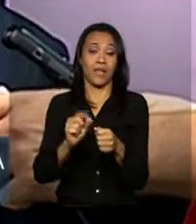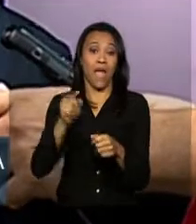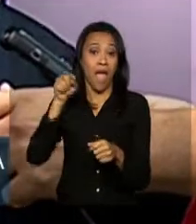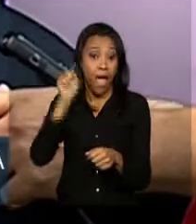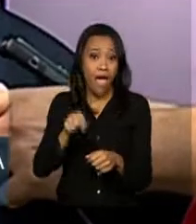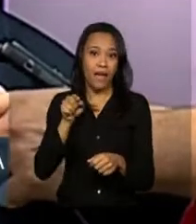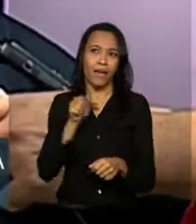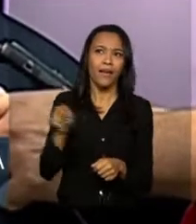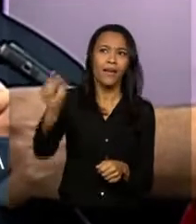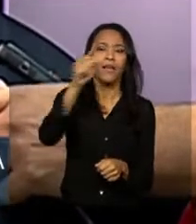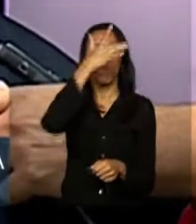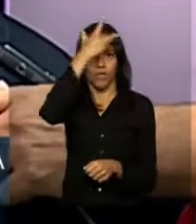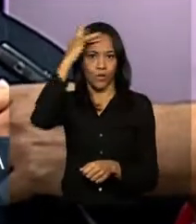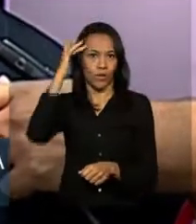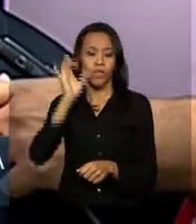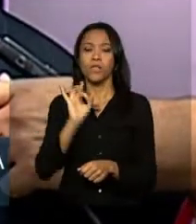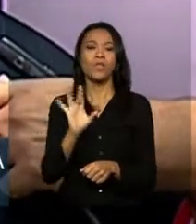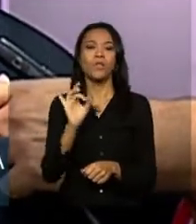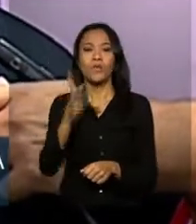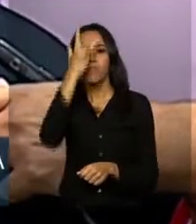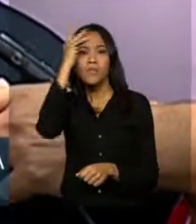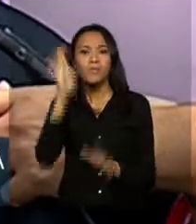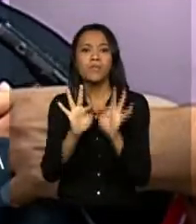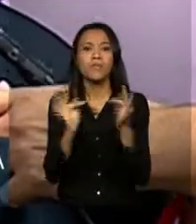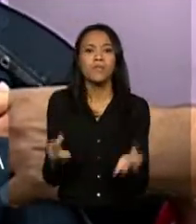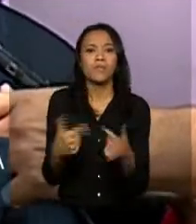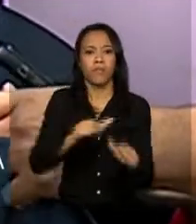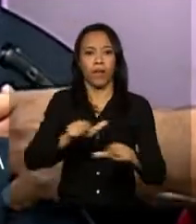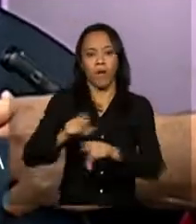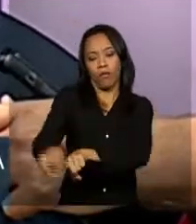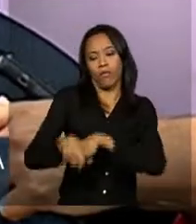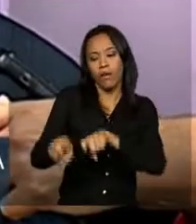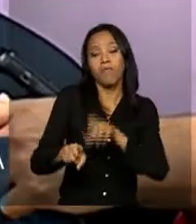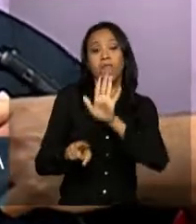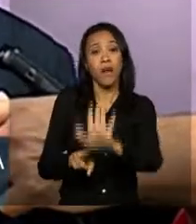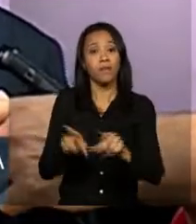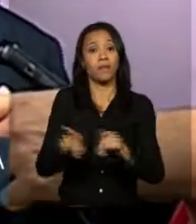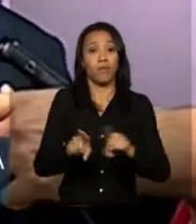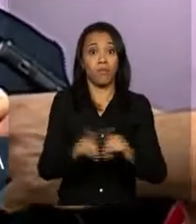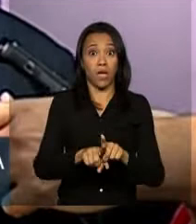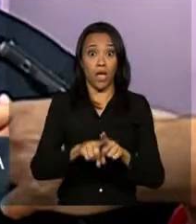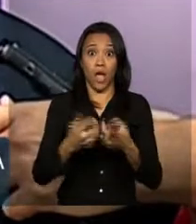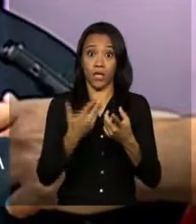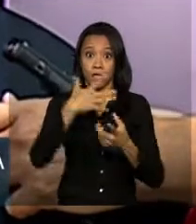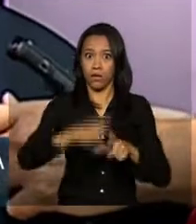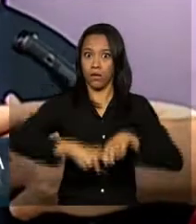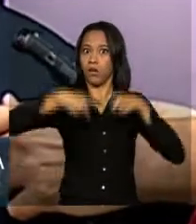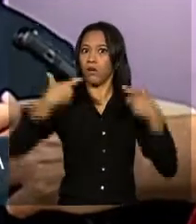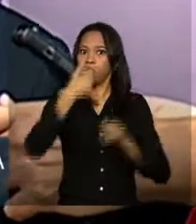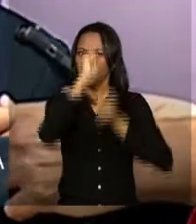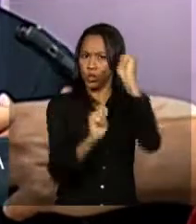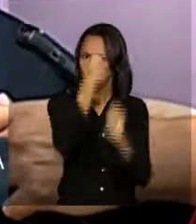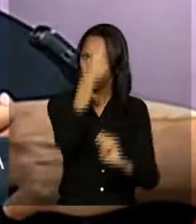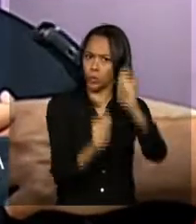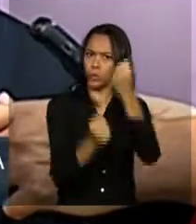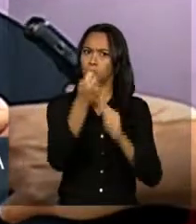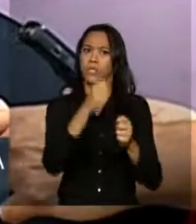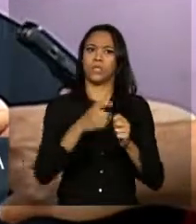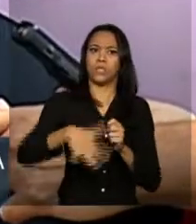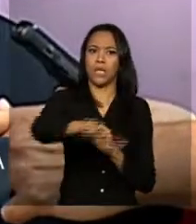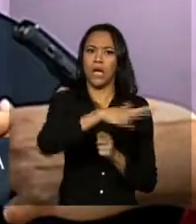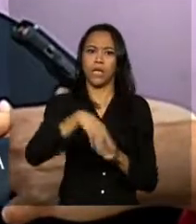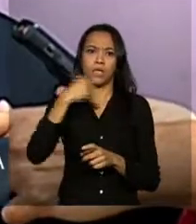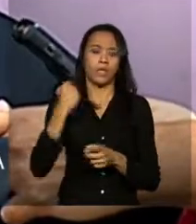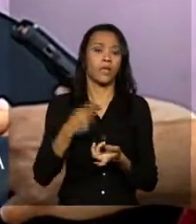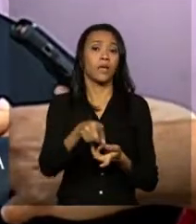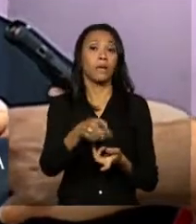pessoas, não só os pequenos agricultores, mas também as grandes indústrias na área rural, indústrias do abate,